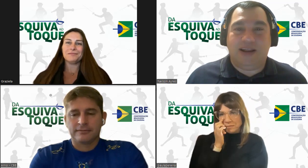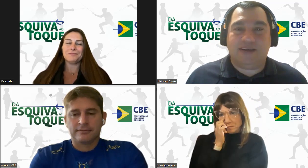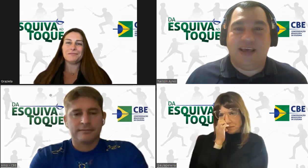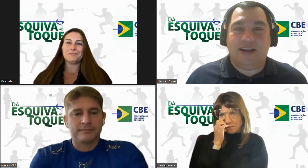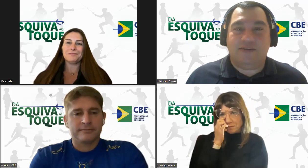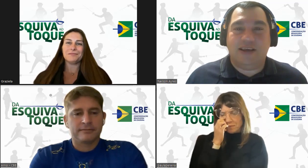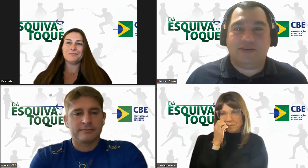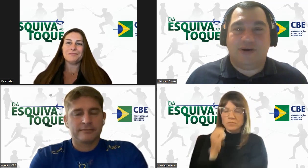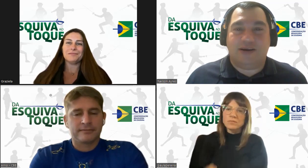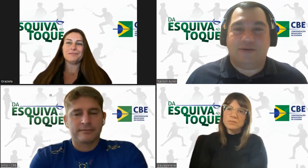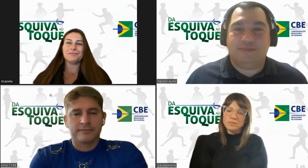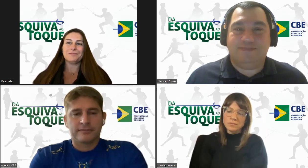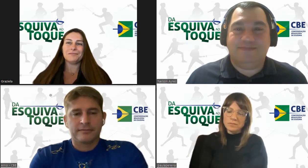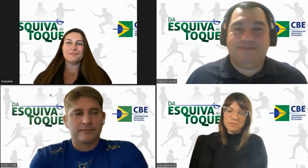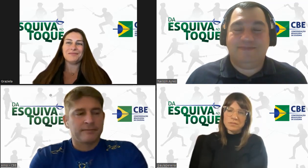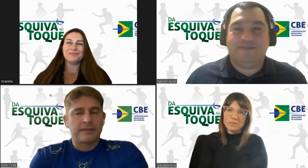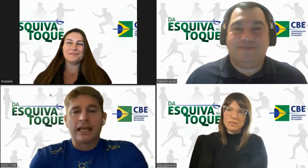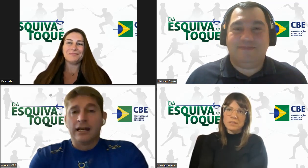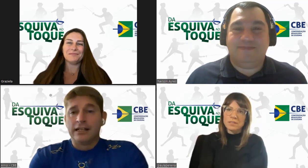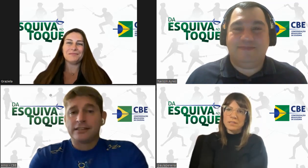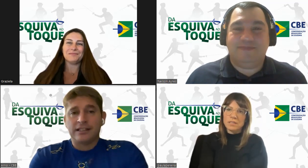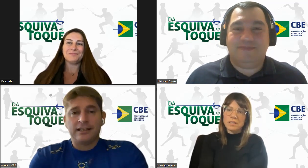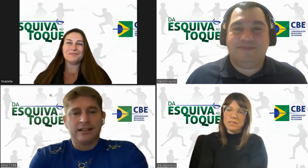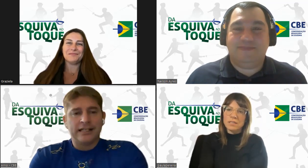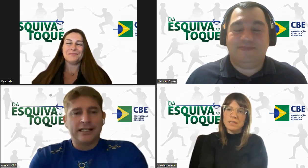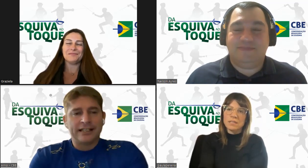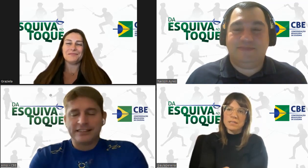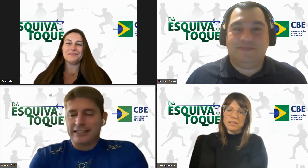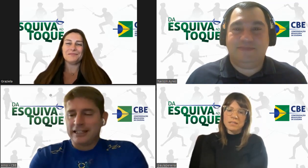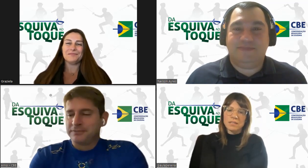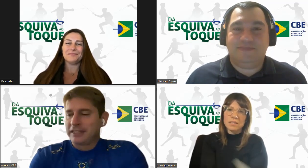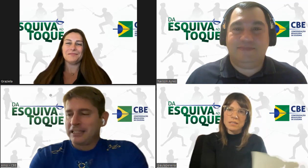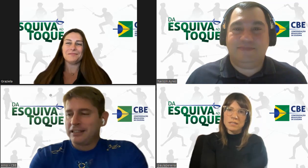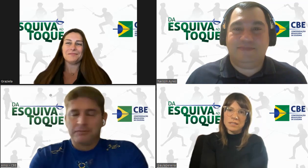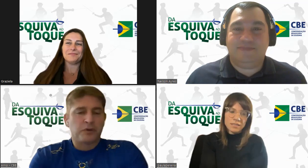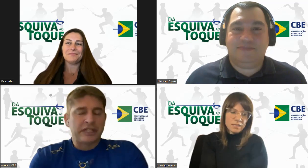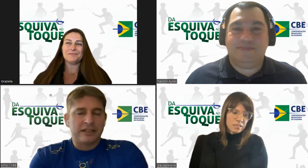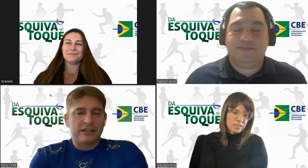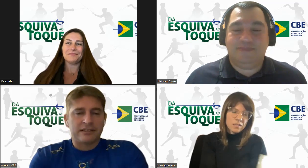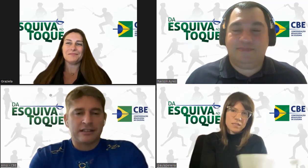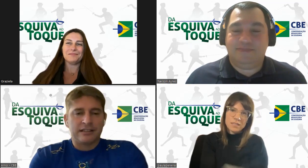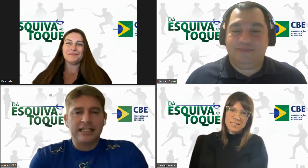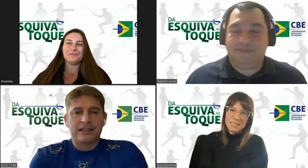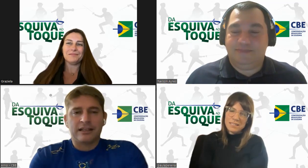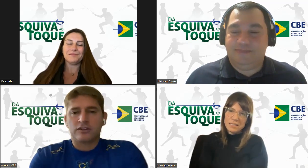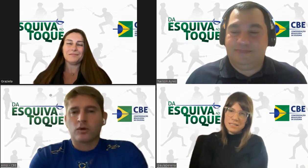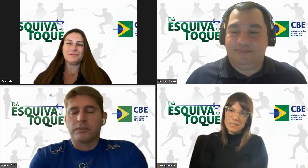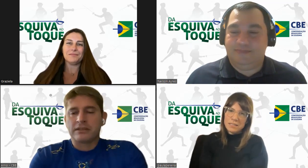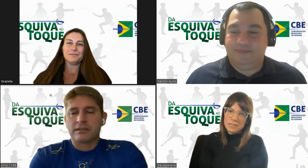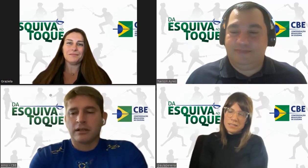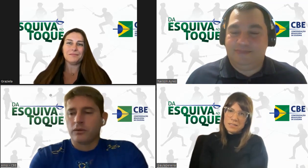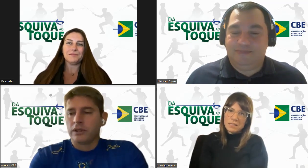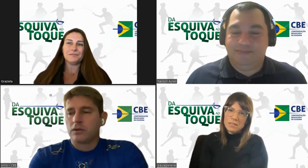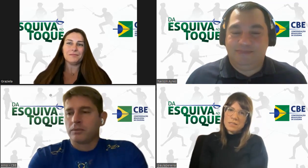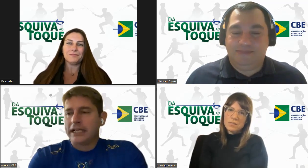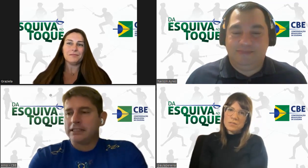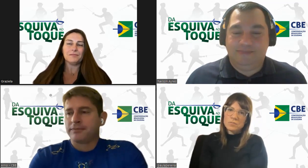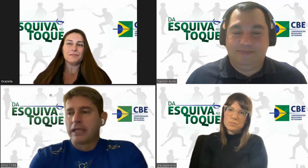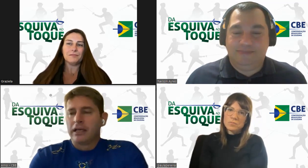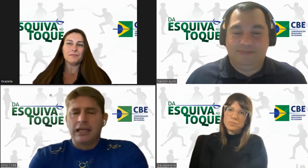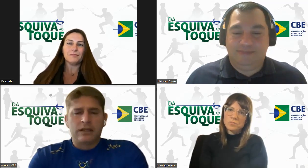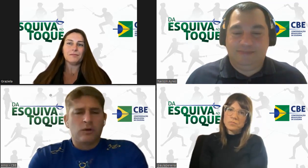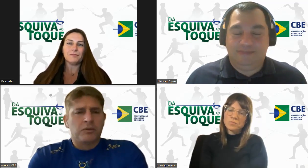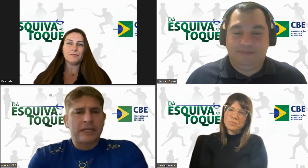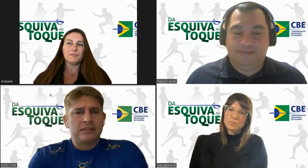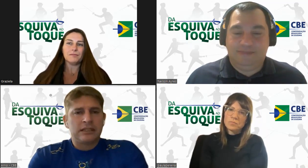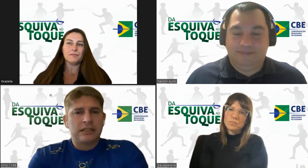pergunta para Graziela não é isso Arlon sim é Graziela aproveitando essa link aí de competição e tudo mais